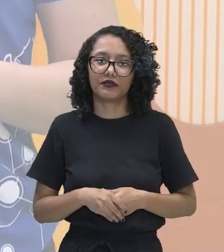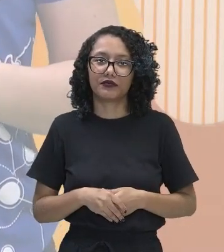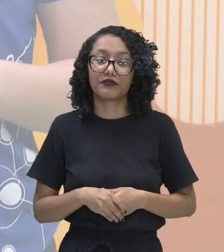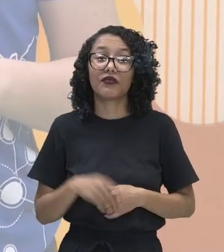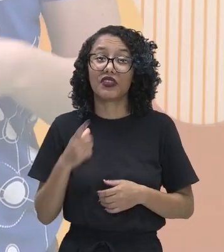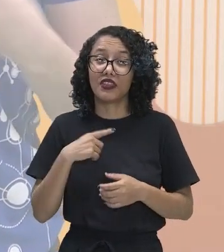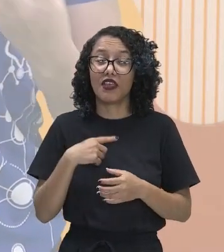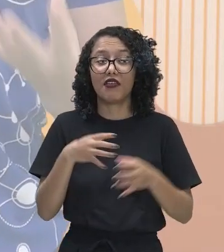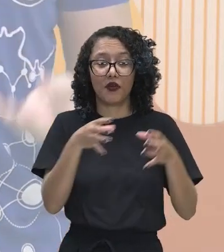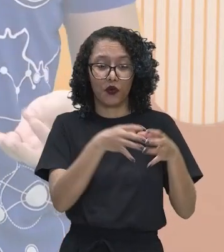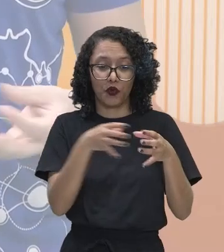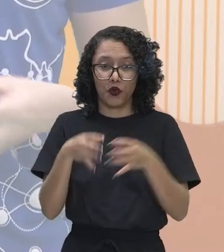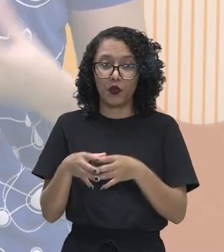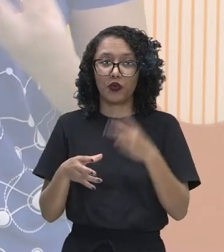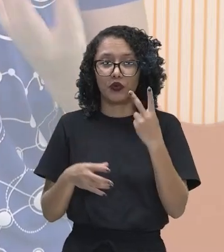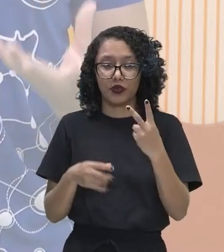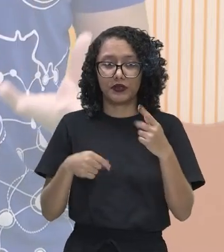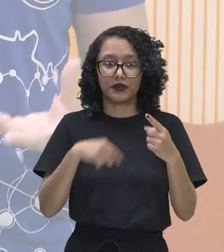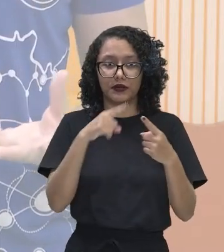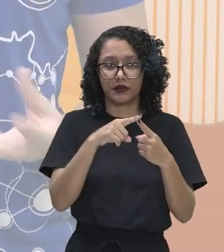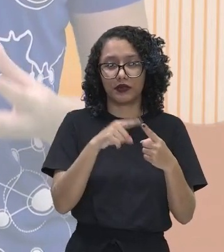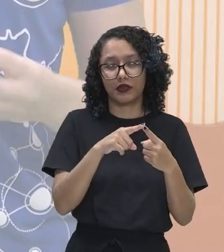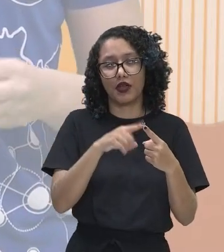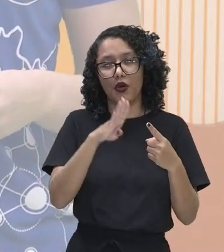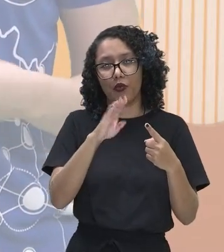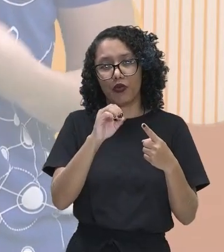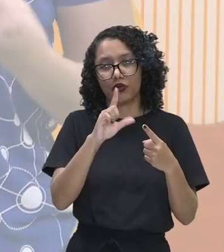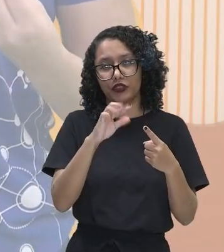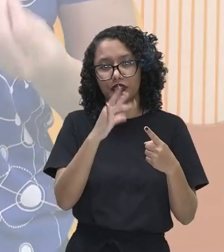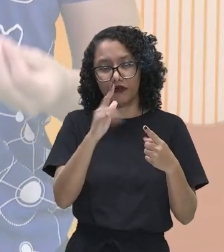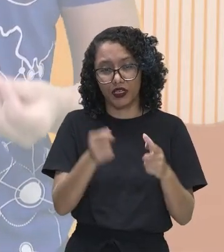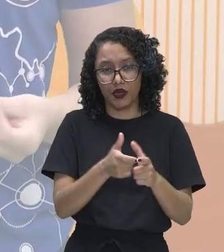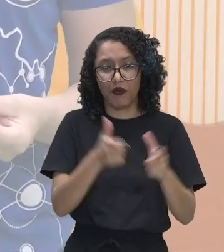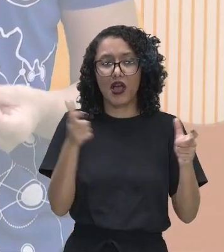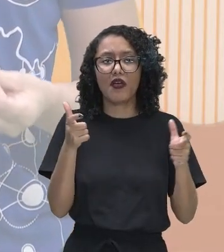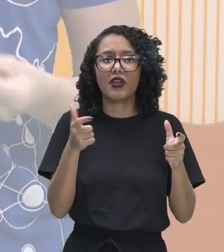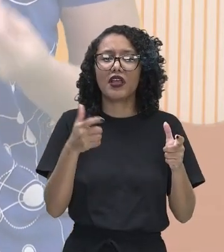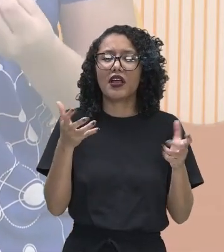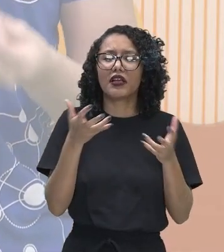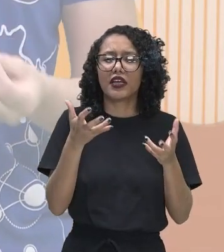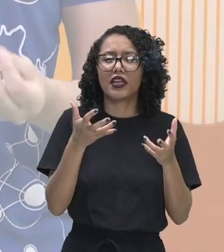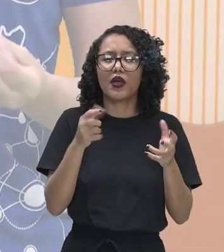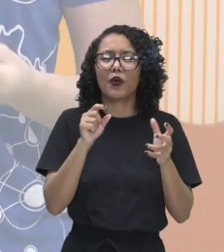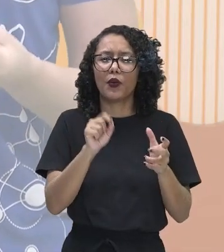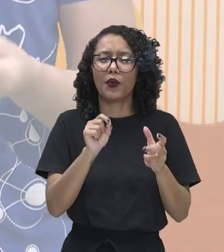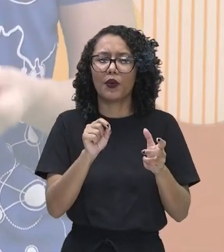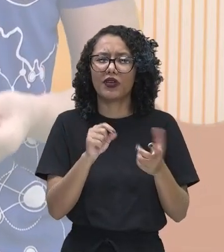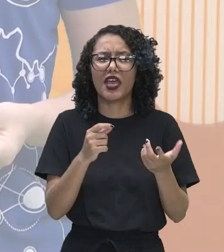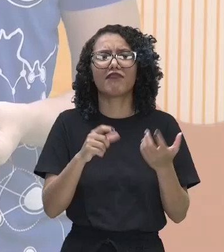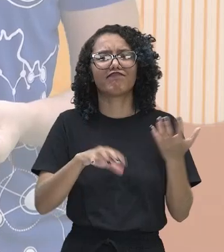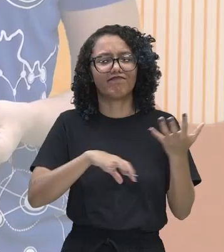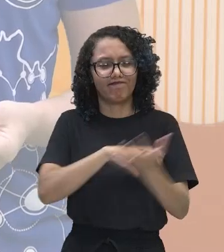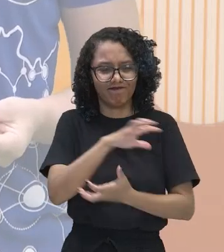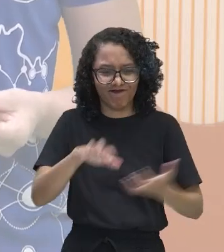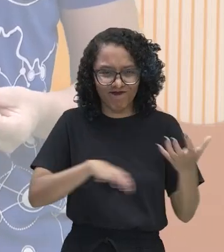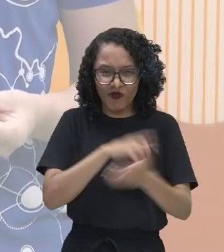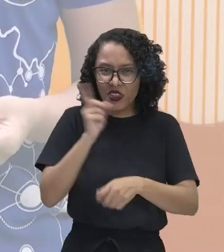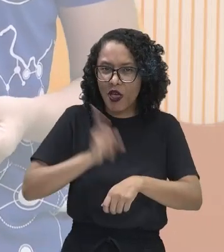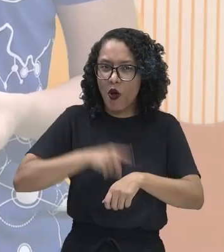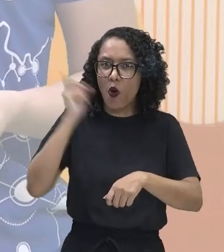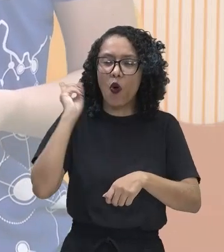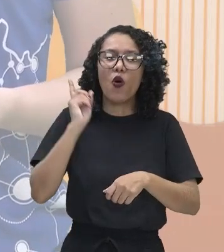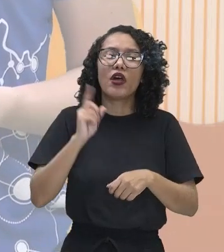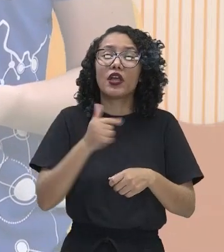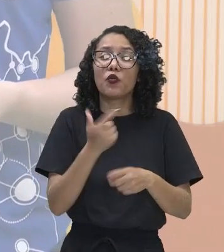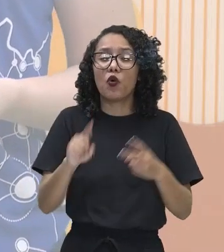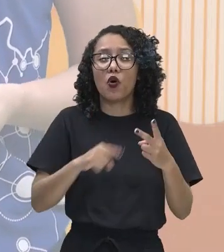grupos surgirão: os bolcheviques, que eram a maioria, que pretendiam uma revolução mais radical, mais imediata, enquanto